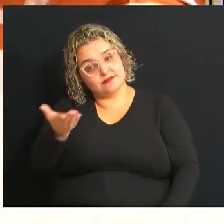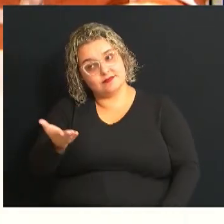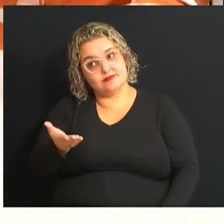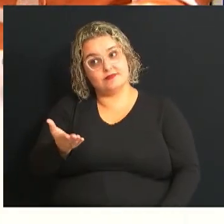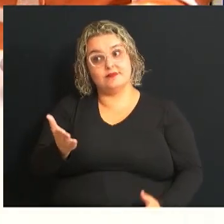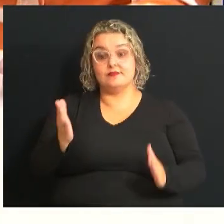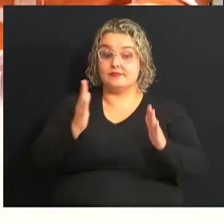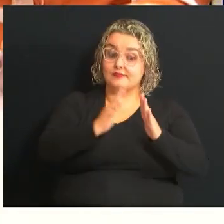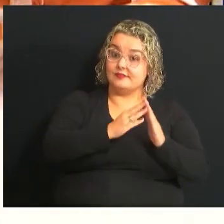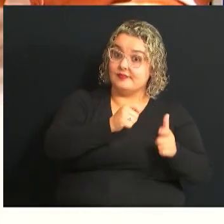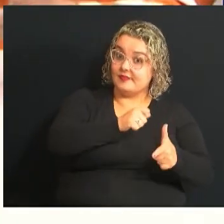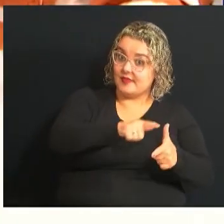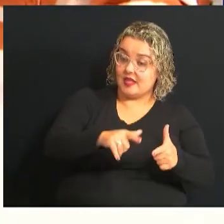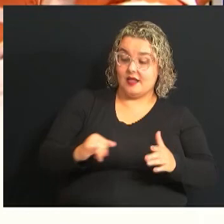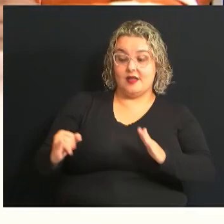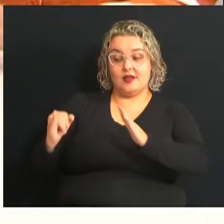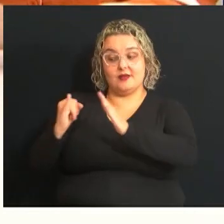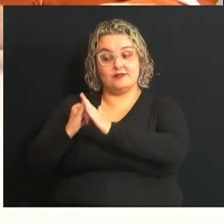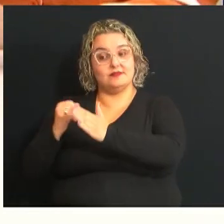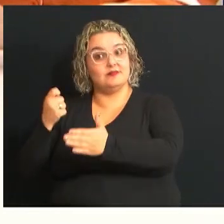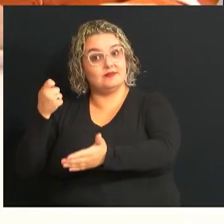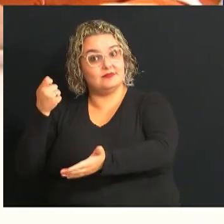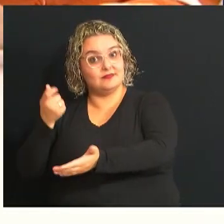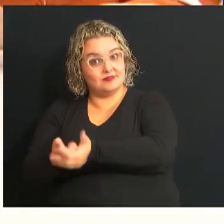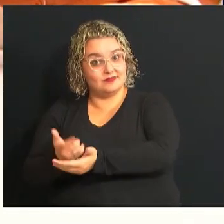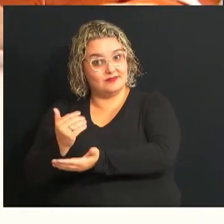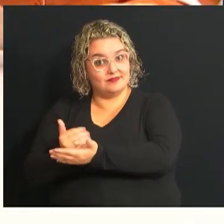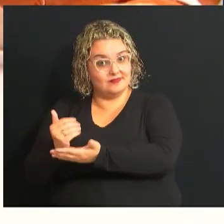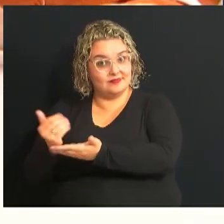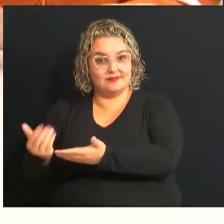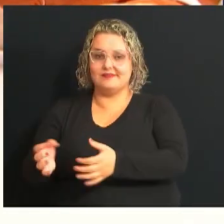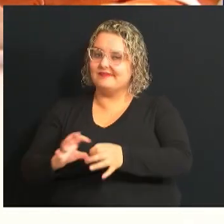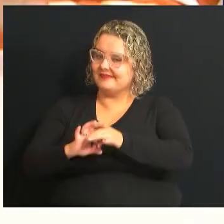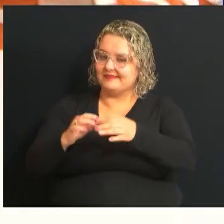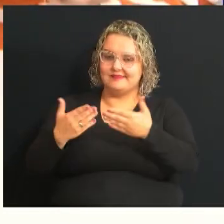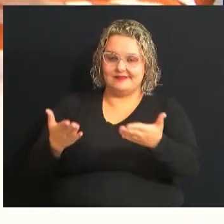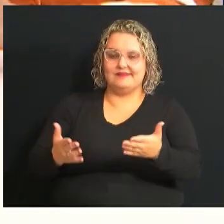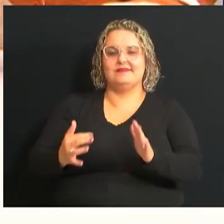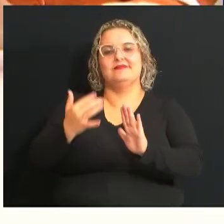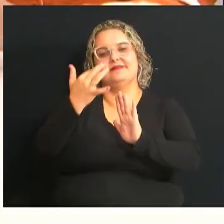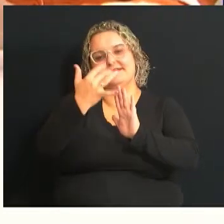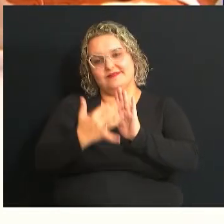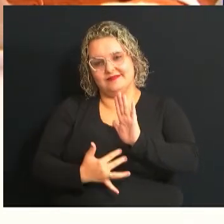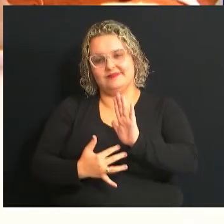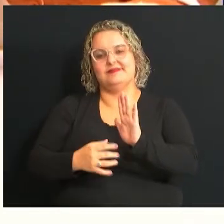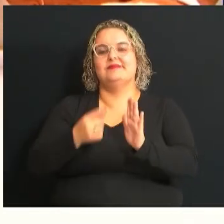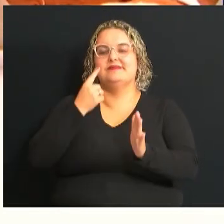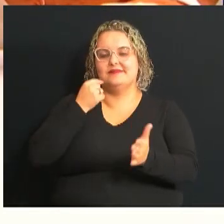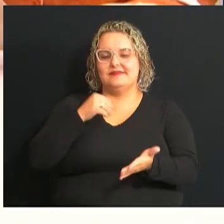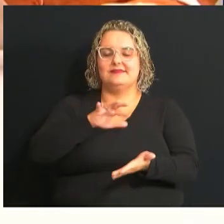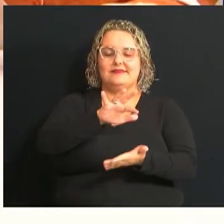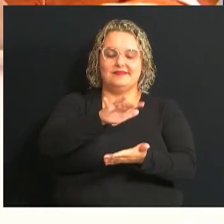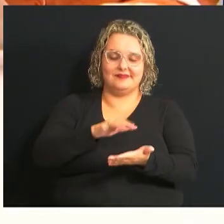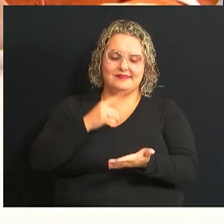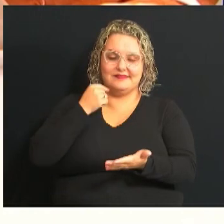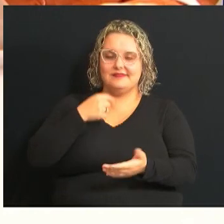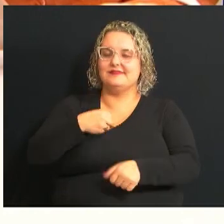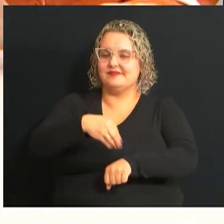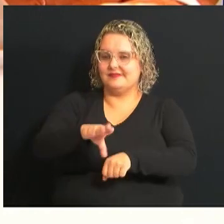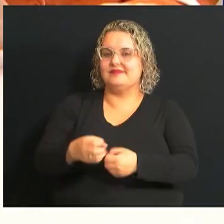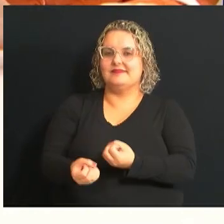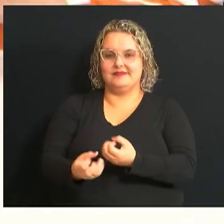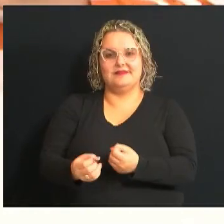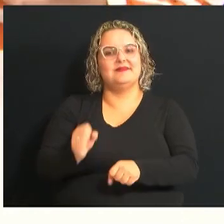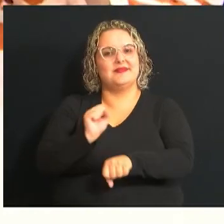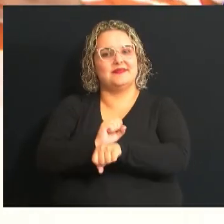casa própria, se vai ser de aluguel, fica aí na mão de vocês, mas na ponta do lápis trouxe as informações e as dicas. Aguardo